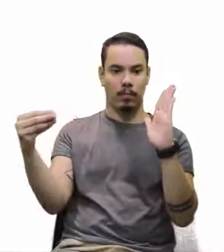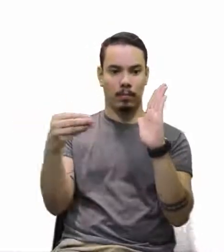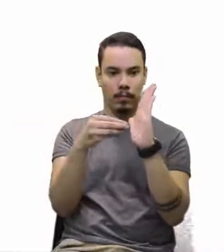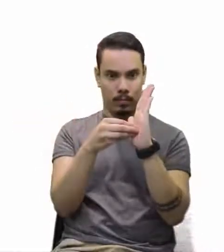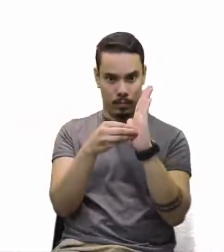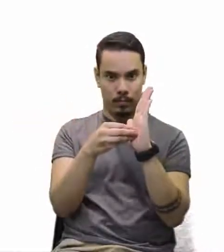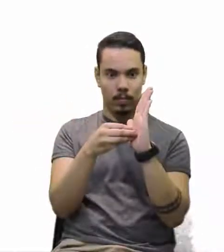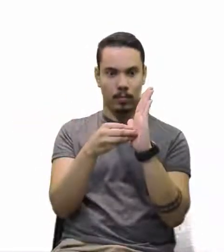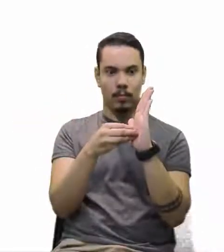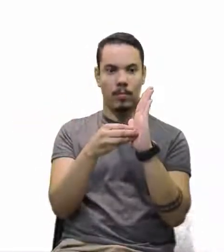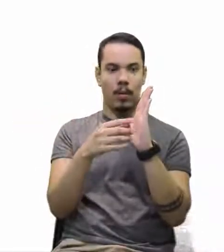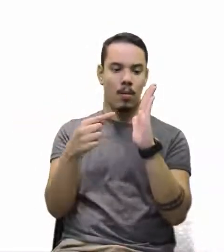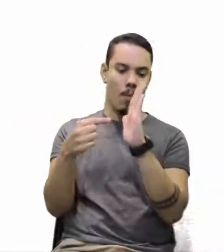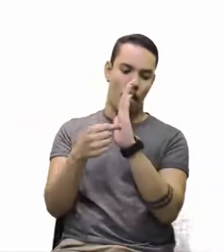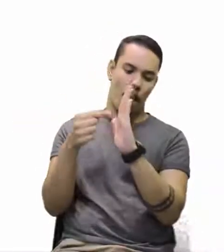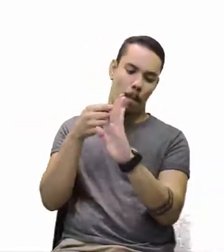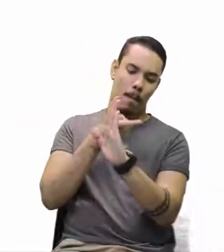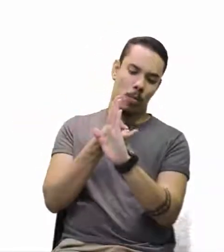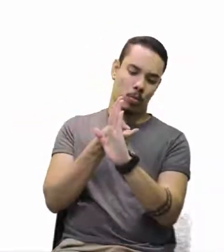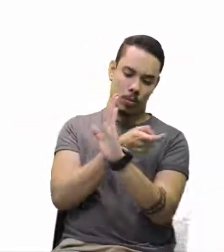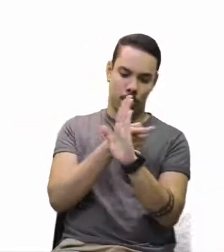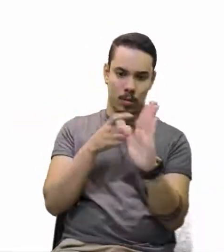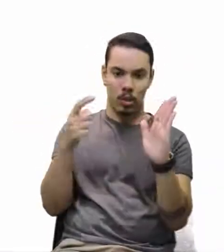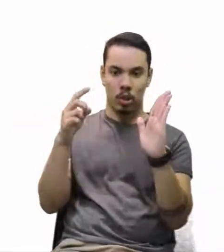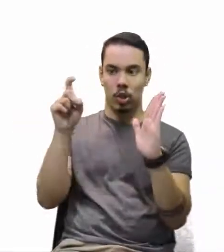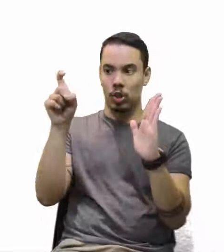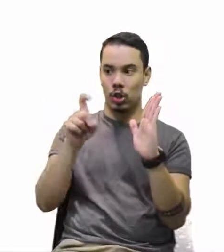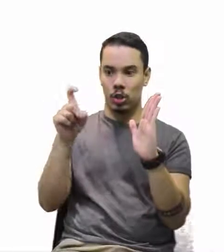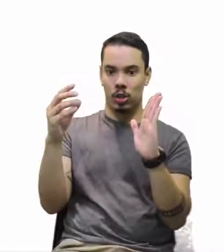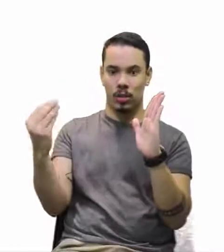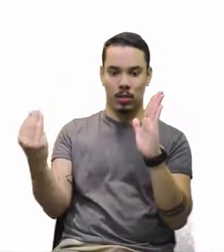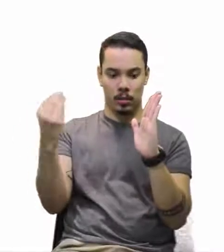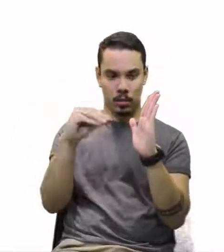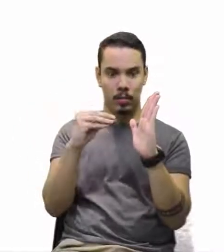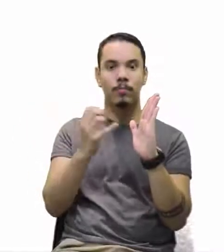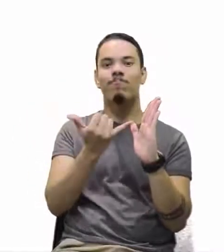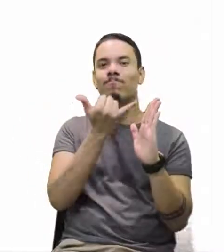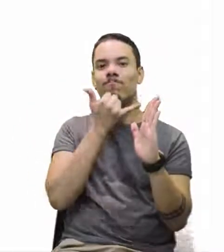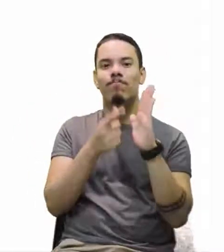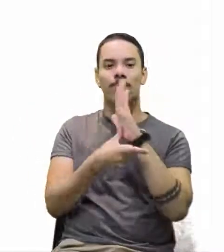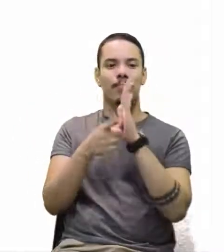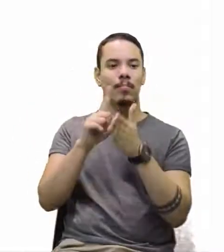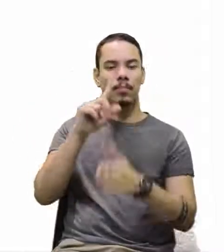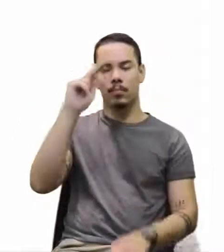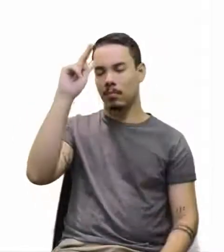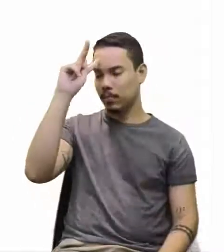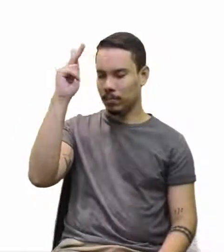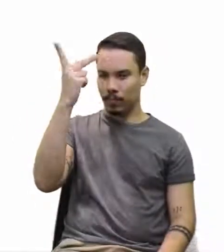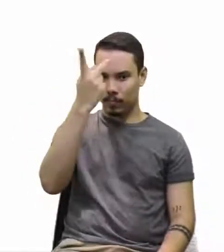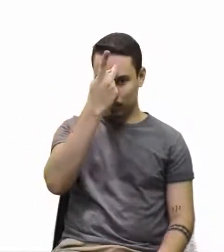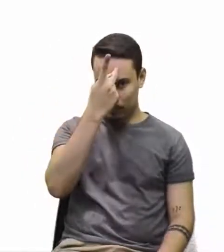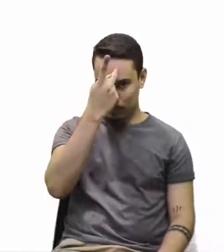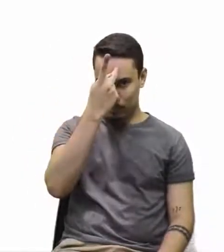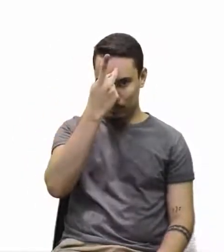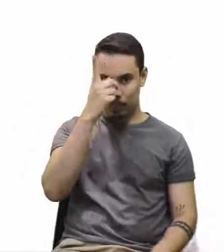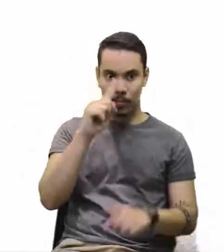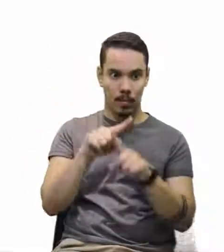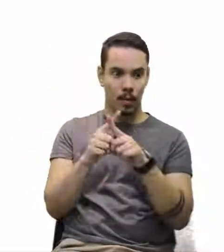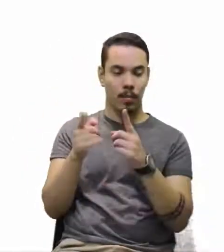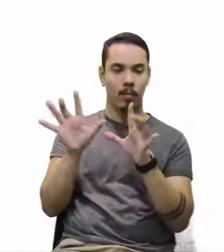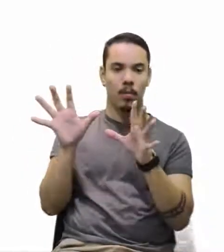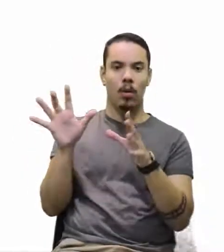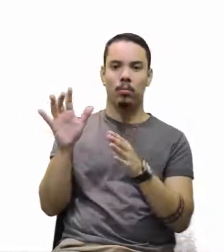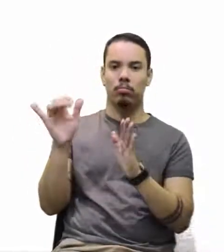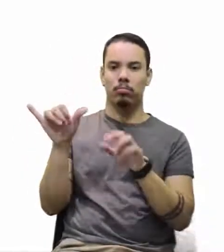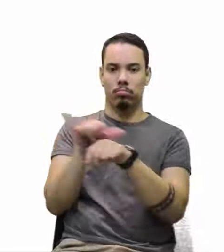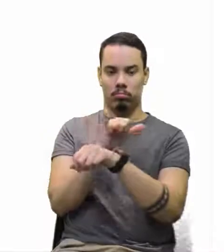Então, pontinho saindo, x entrando. Corrigindo, eu acabei falando ali, me trocando ali. O pontinho está sempre saindo.